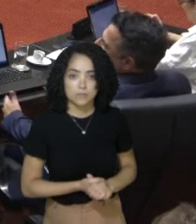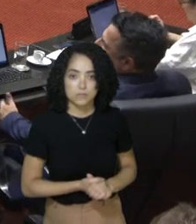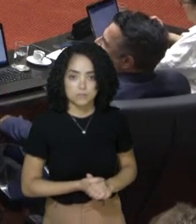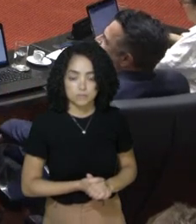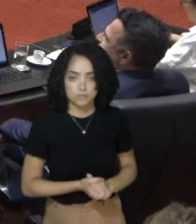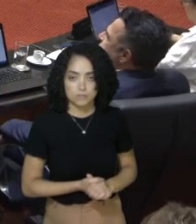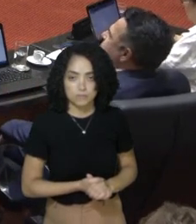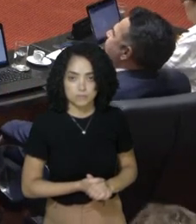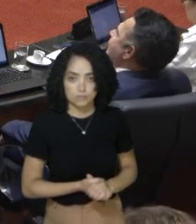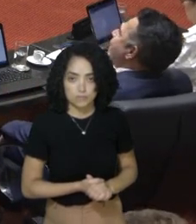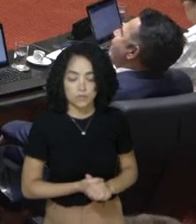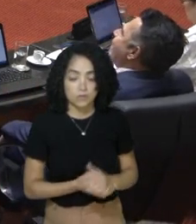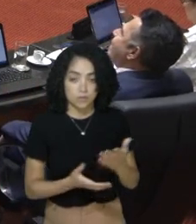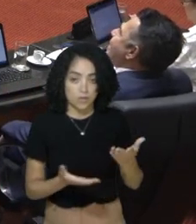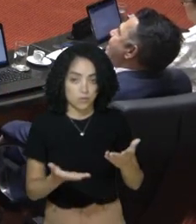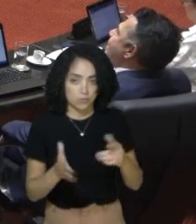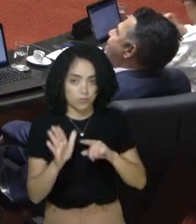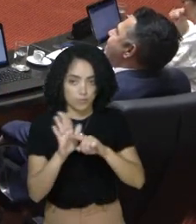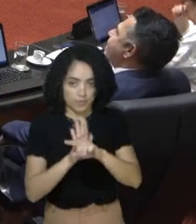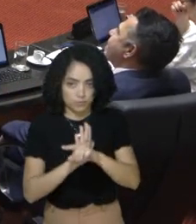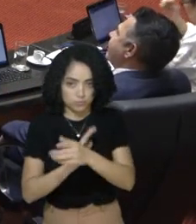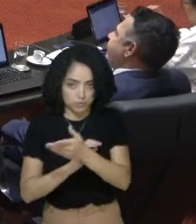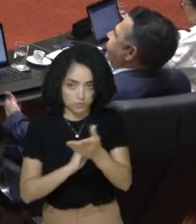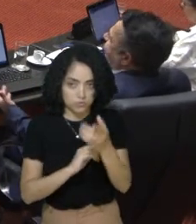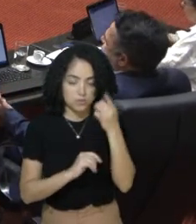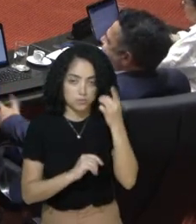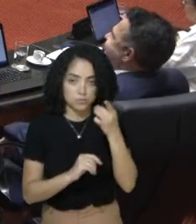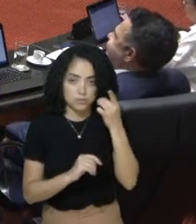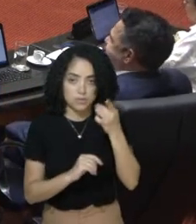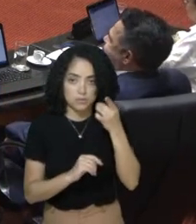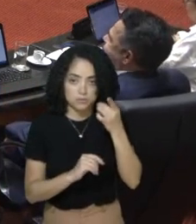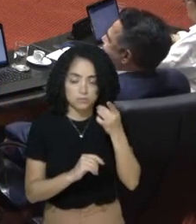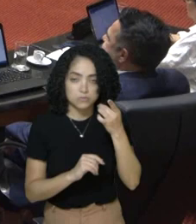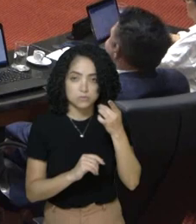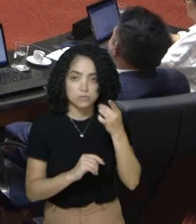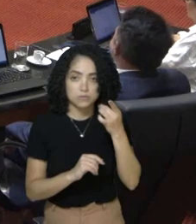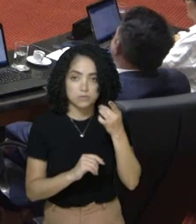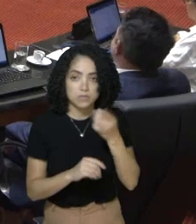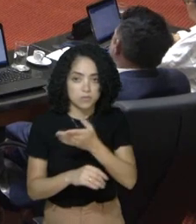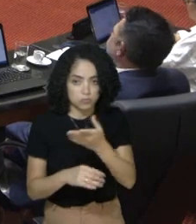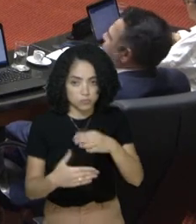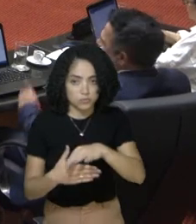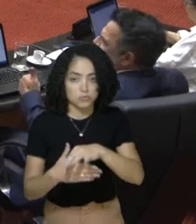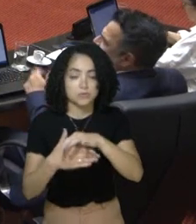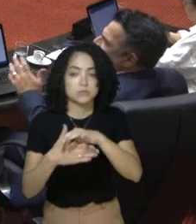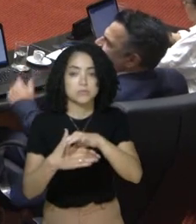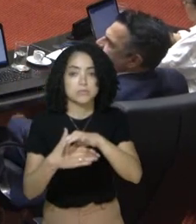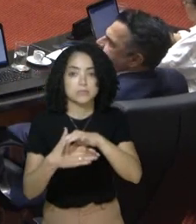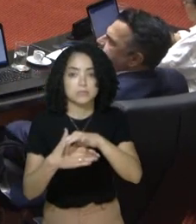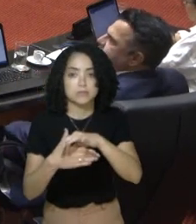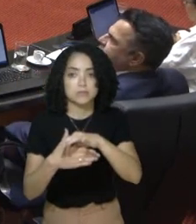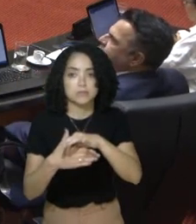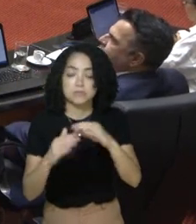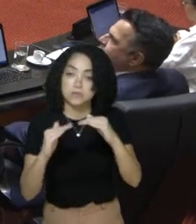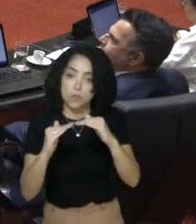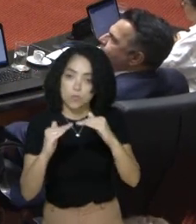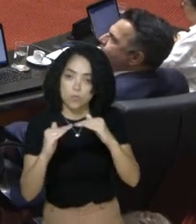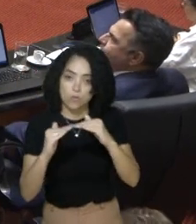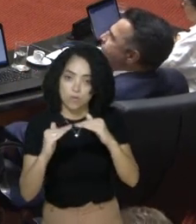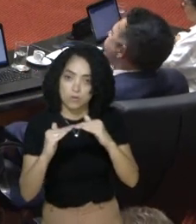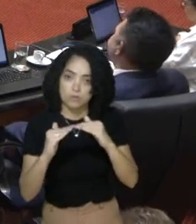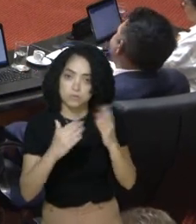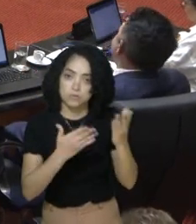Eu consulto os senhores deputados, os senhores líderes, que concordam com